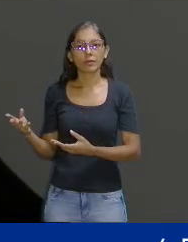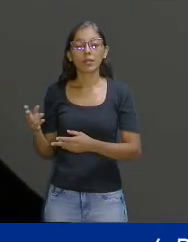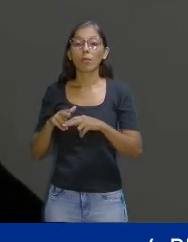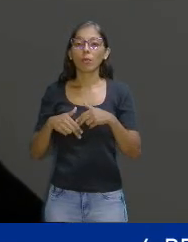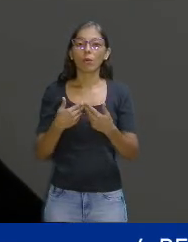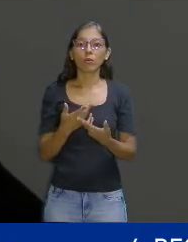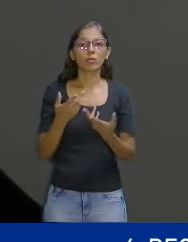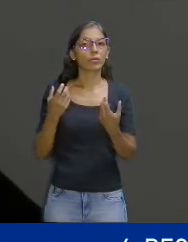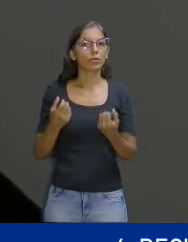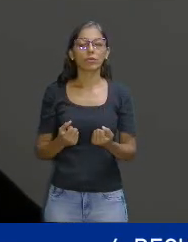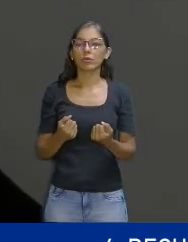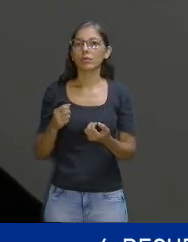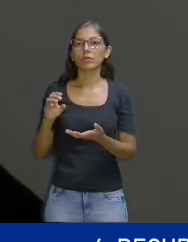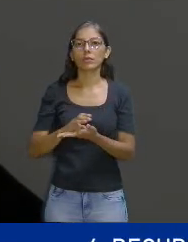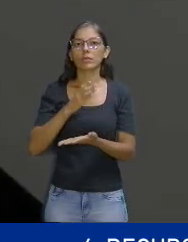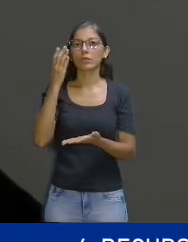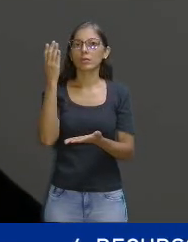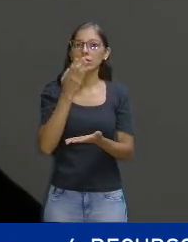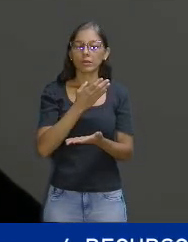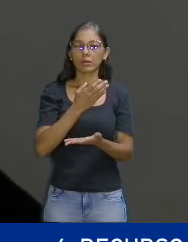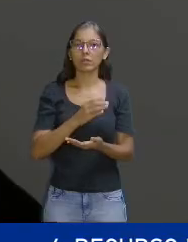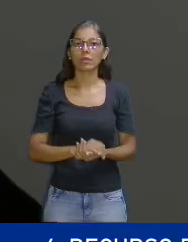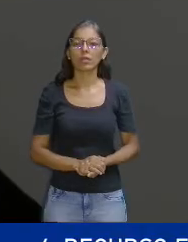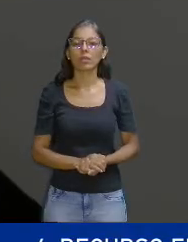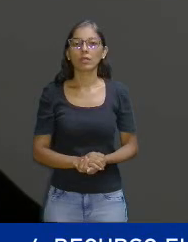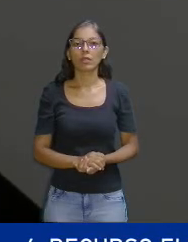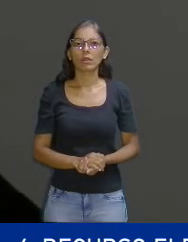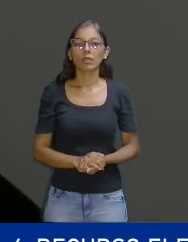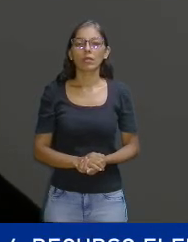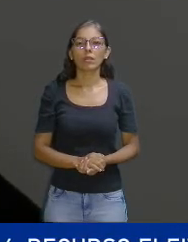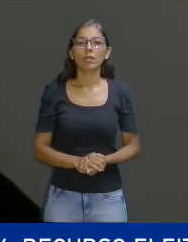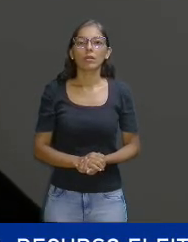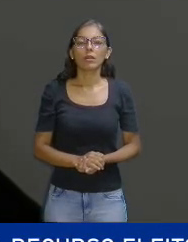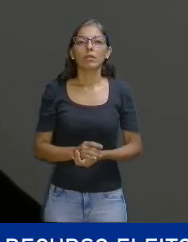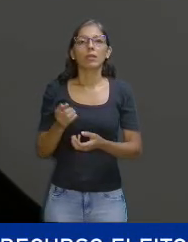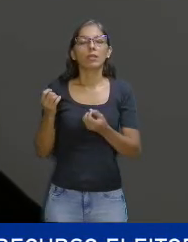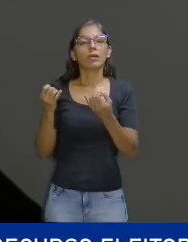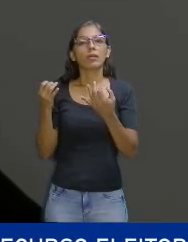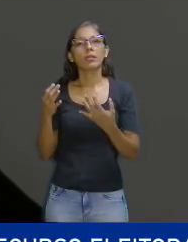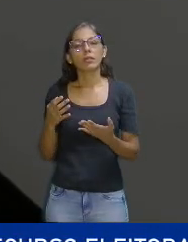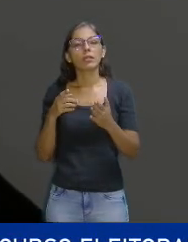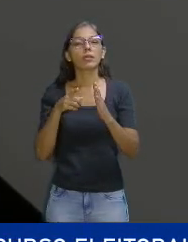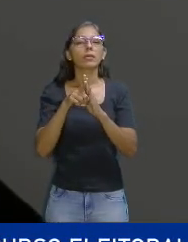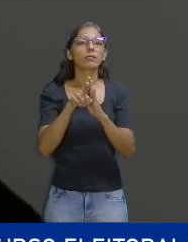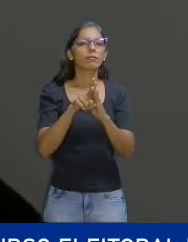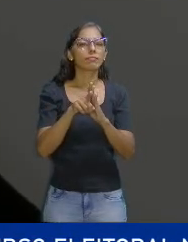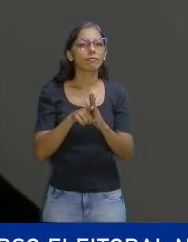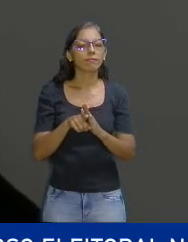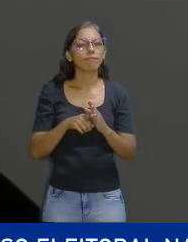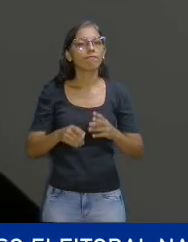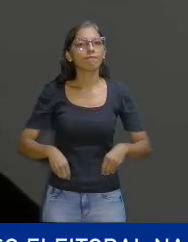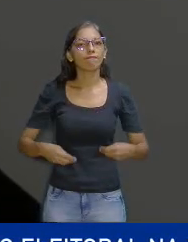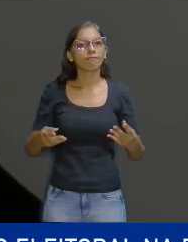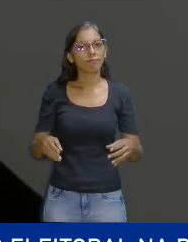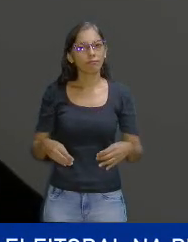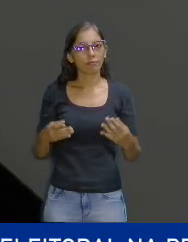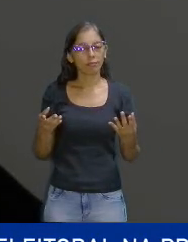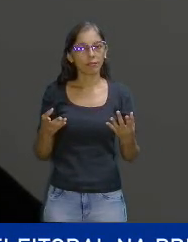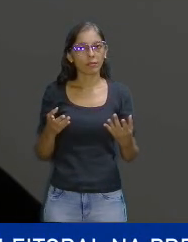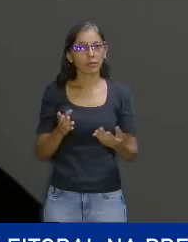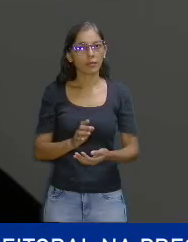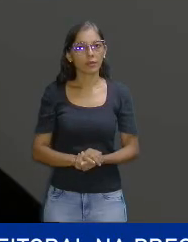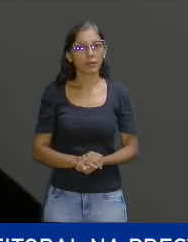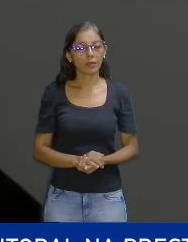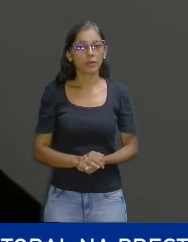O recorrente lhe alegou, em resumo, que houve desproporcionalidade na análise dos gastos e do contexto local.